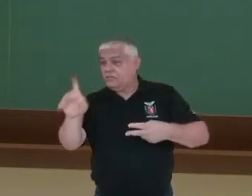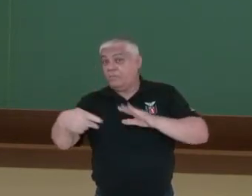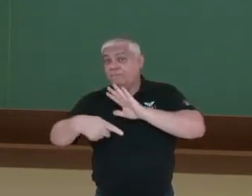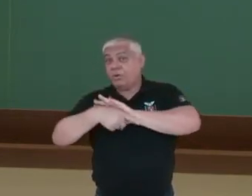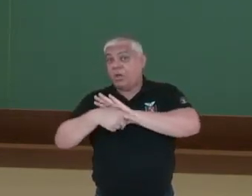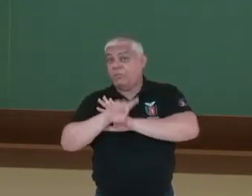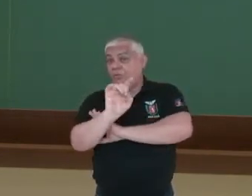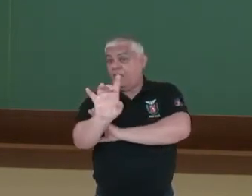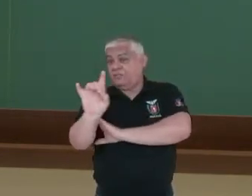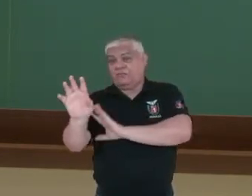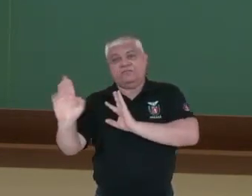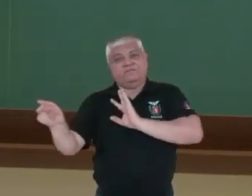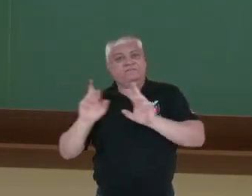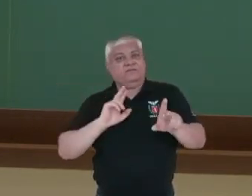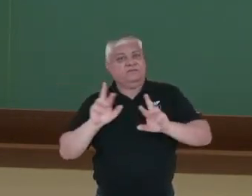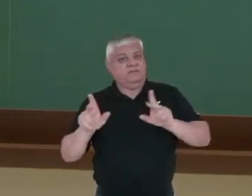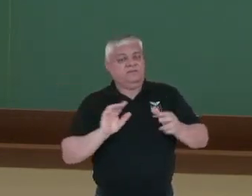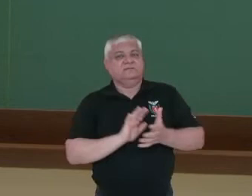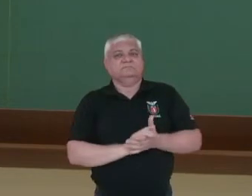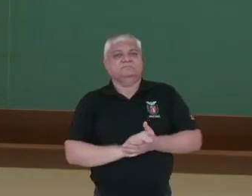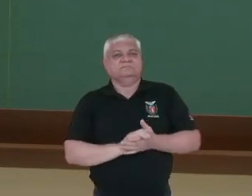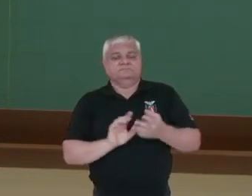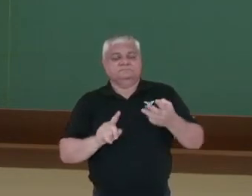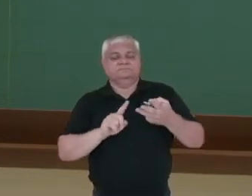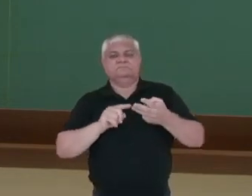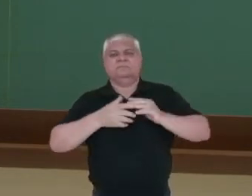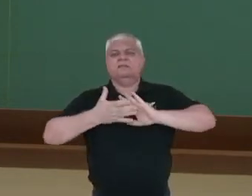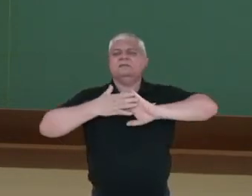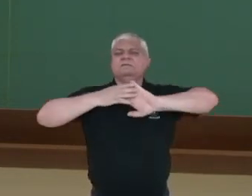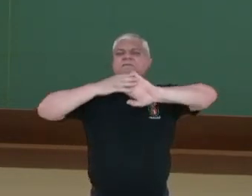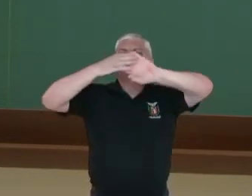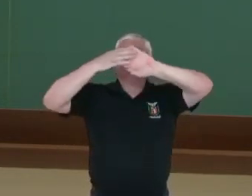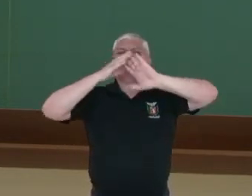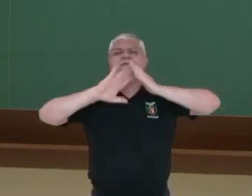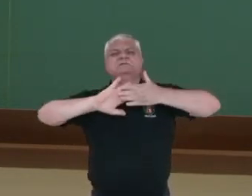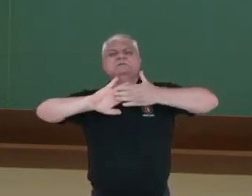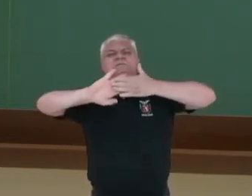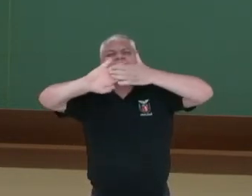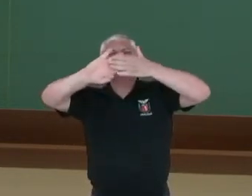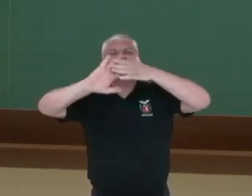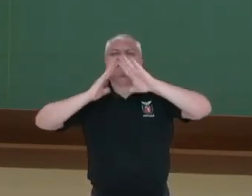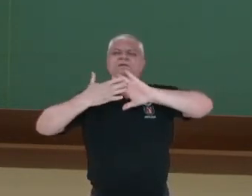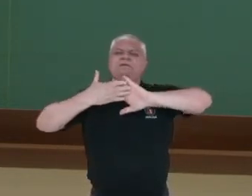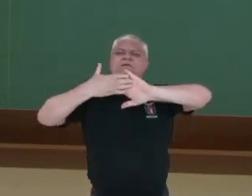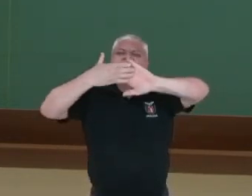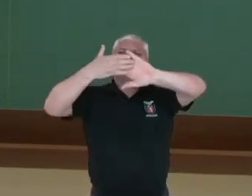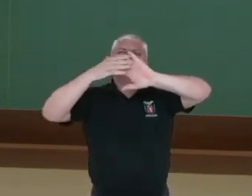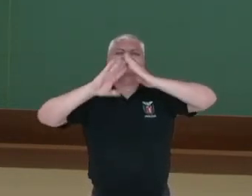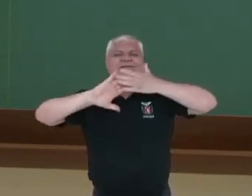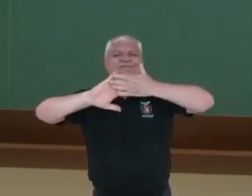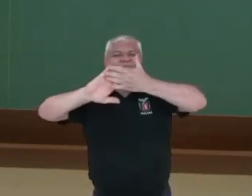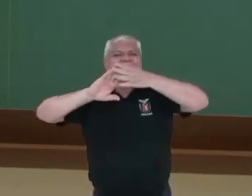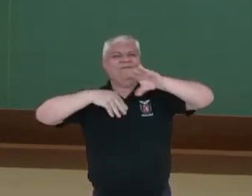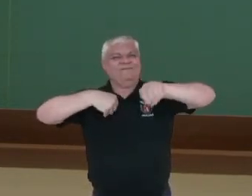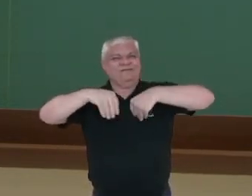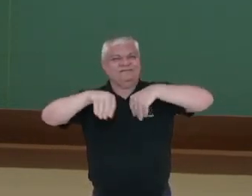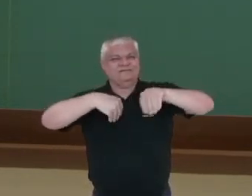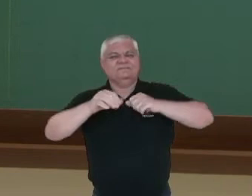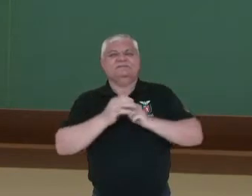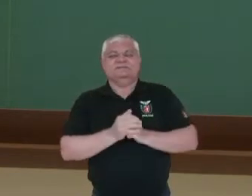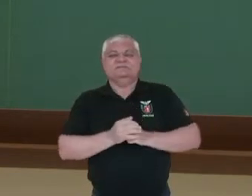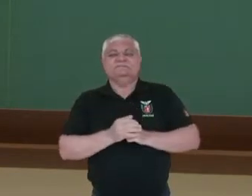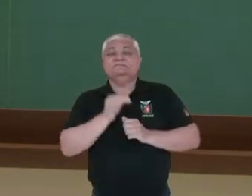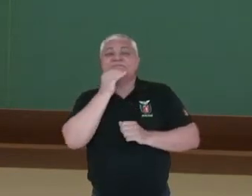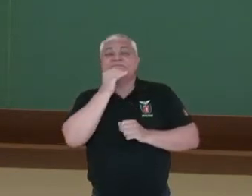próprio peso próprio o alongamento tem WhatsApp para trabalhar mais a flexibilidade a